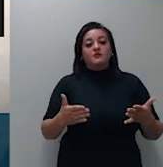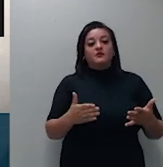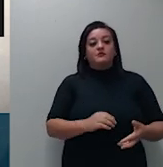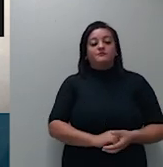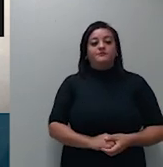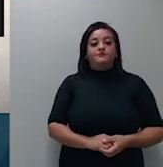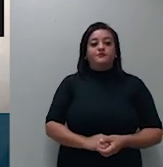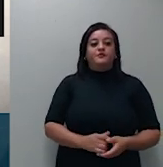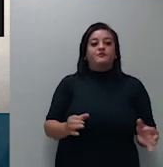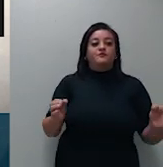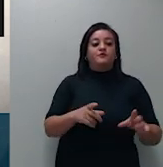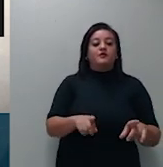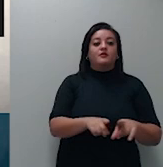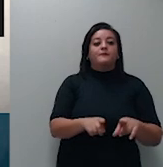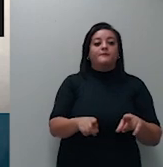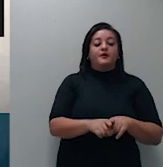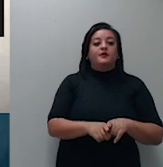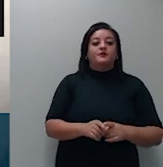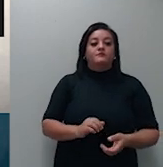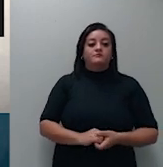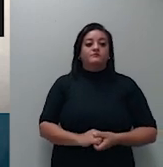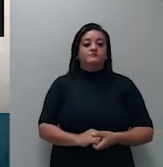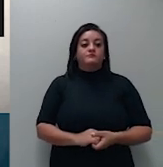então a omissão